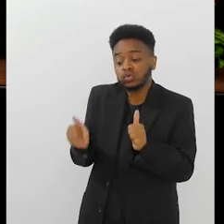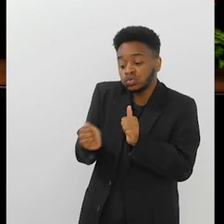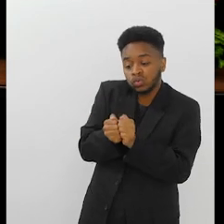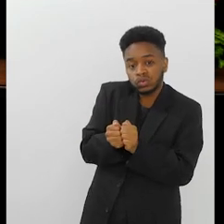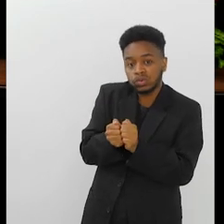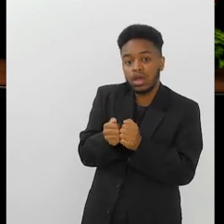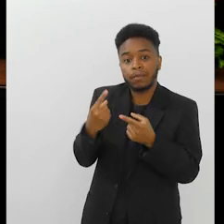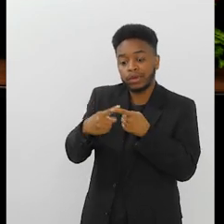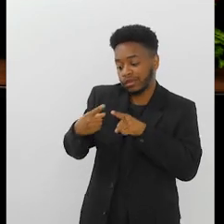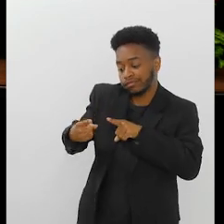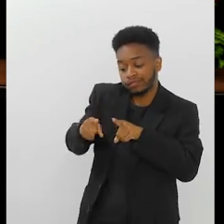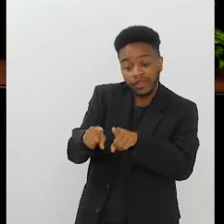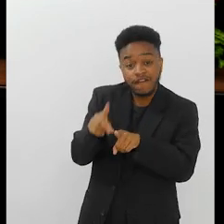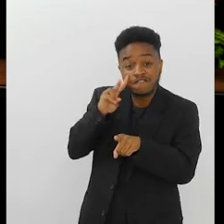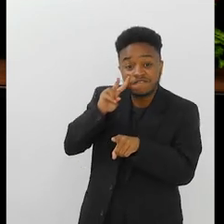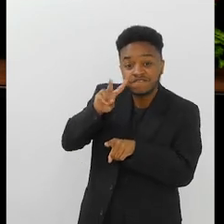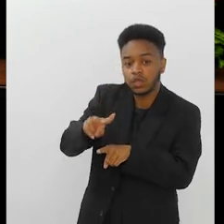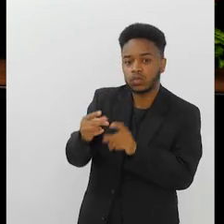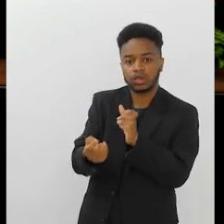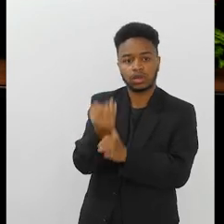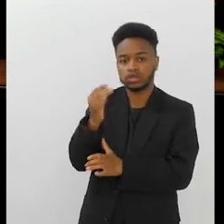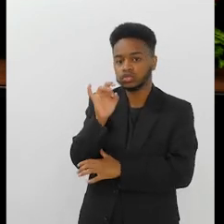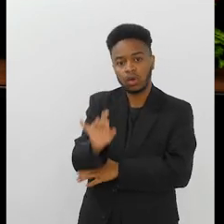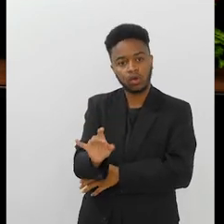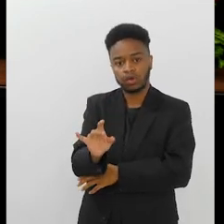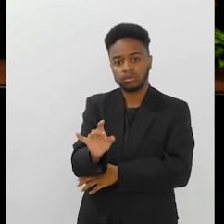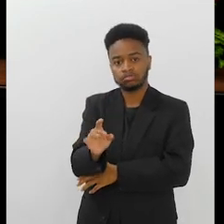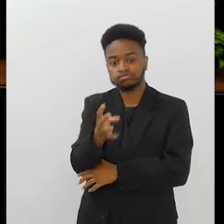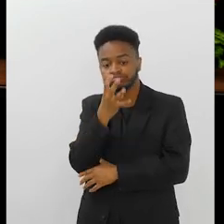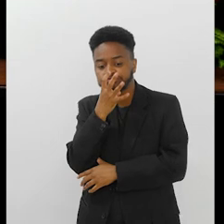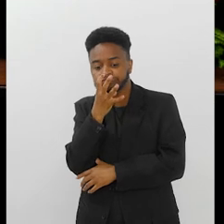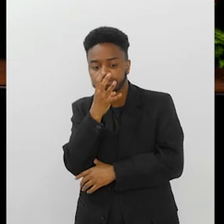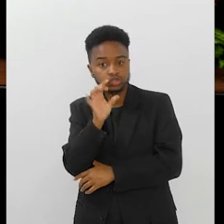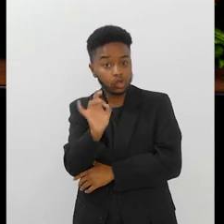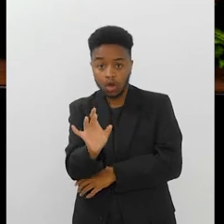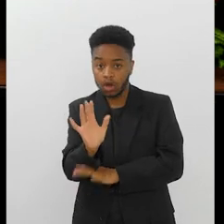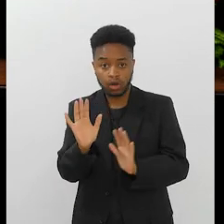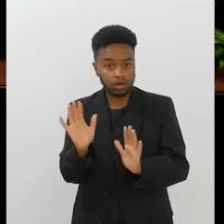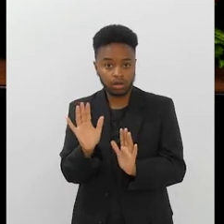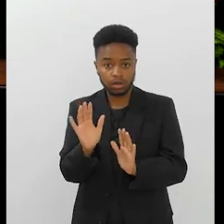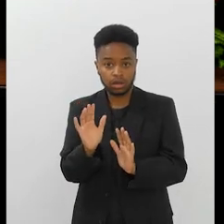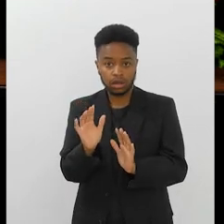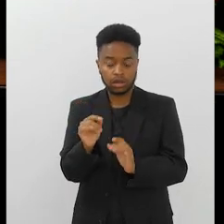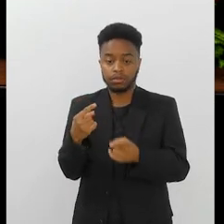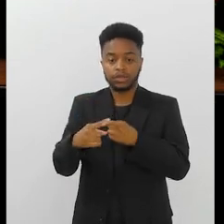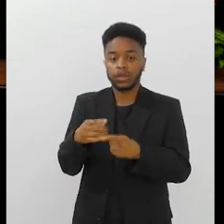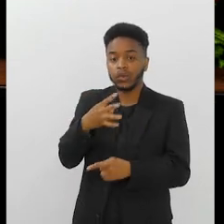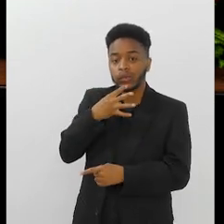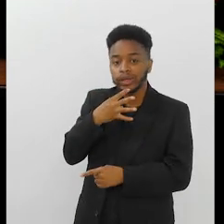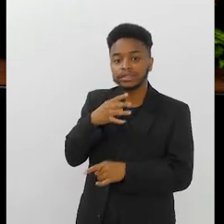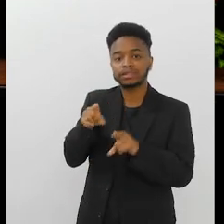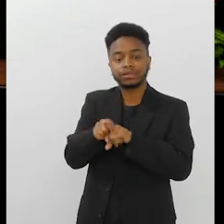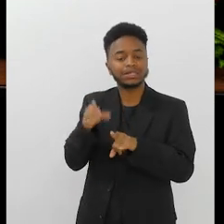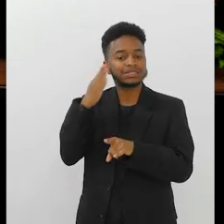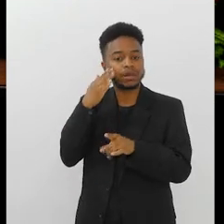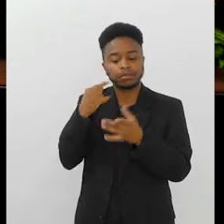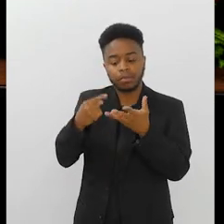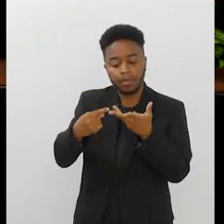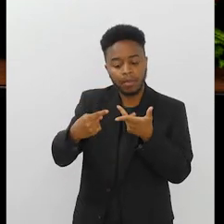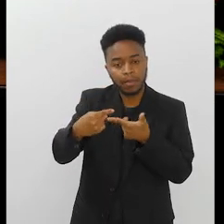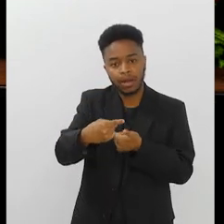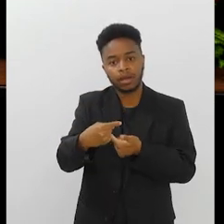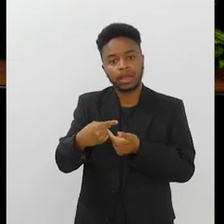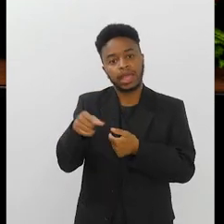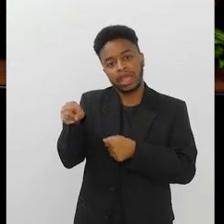vante orum ele tá paralelo à criação ele tá ali só avistando só na verdade conhecendo e reconhecendo